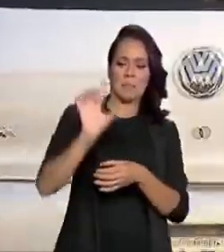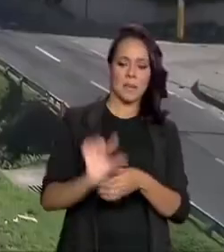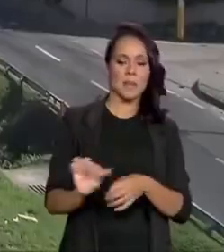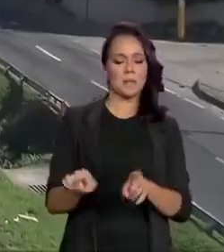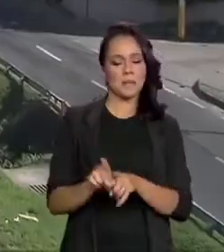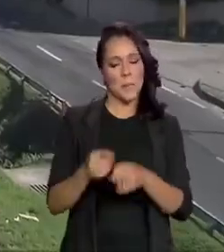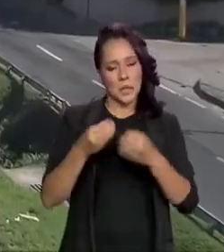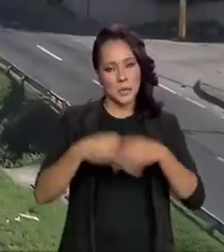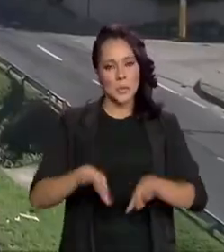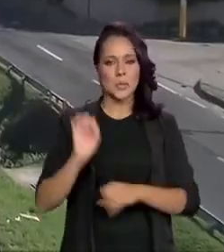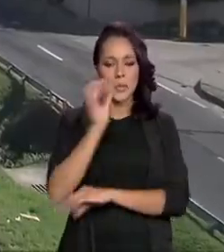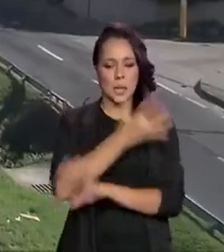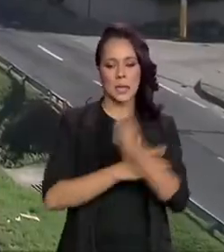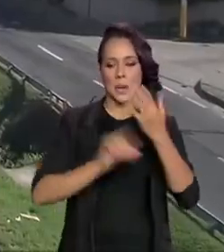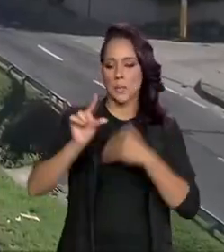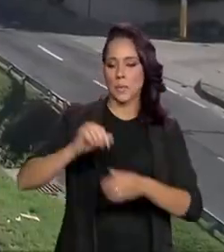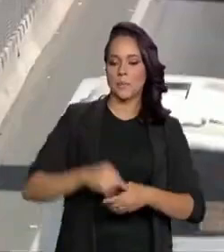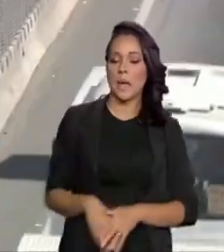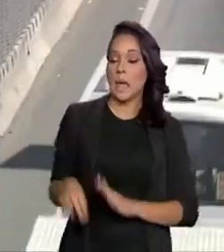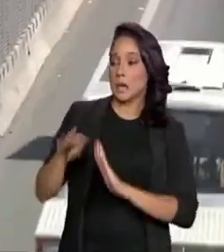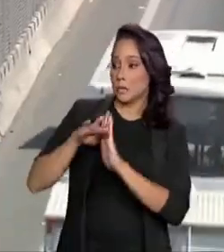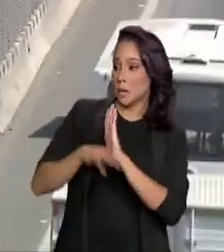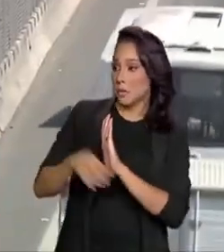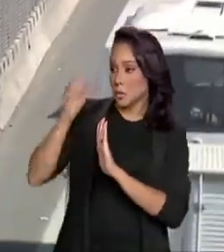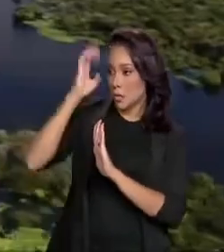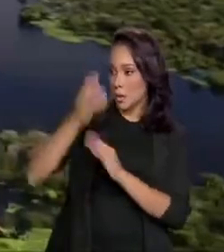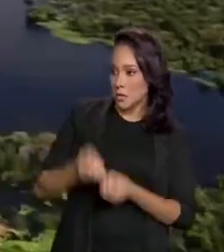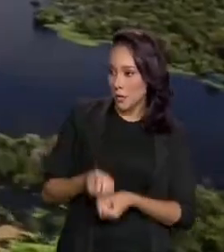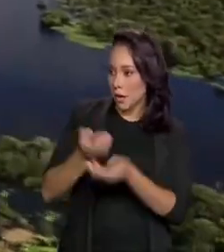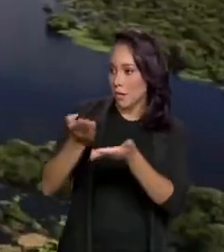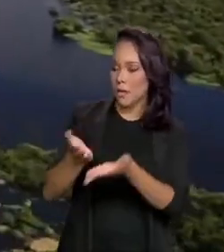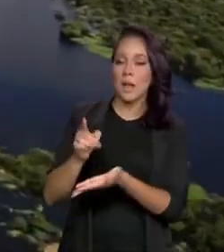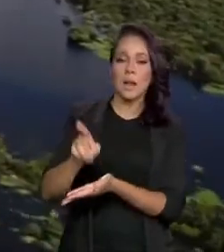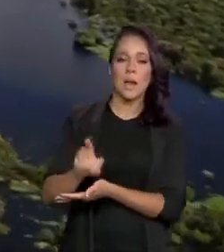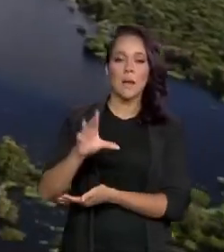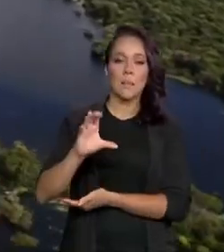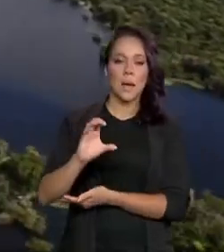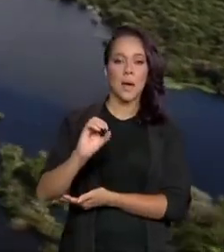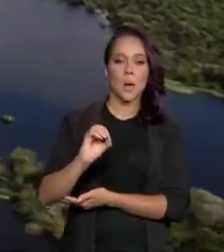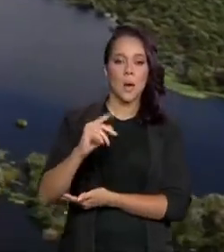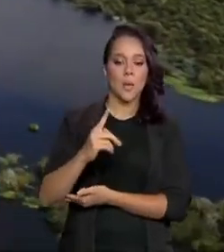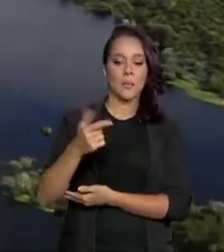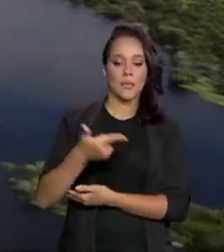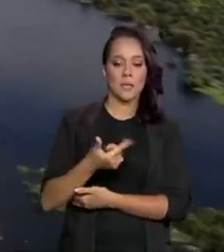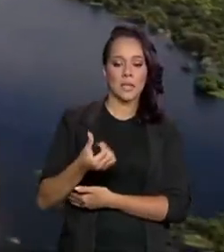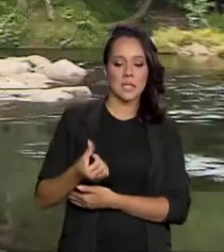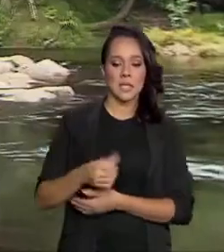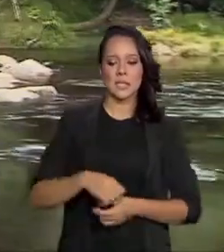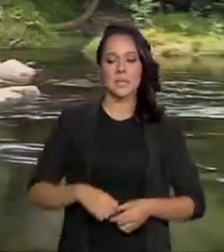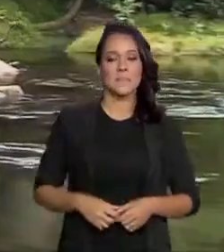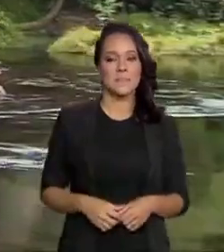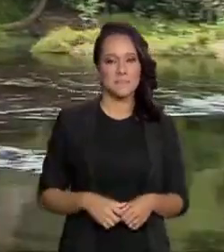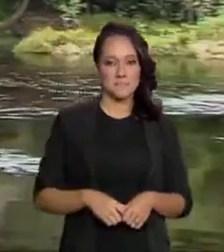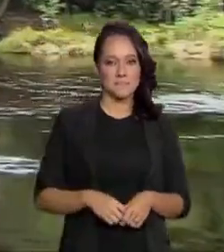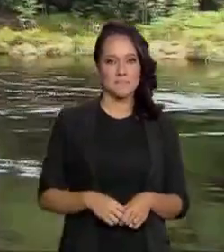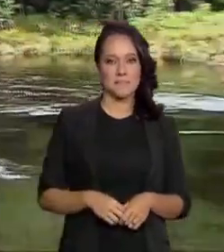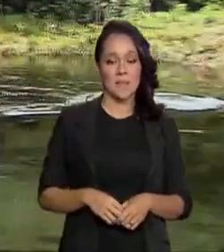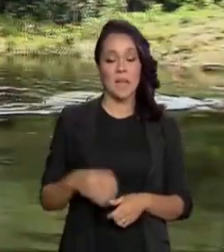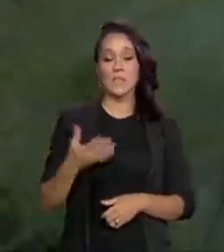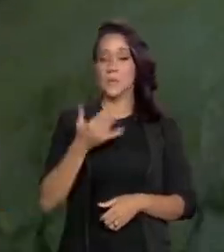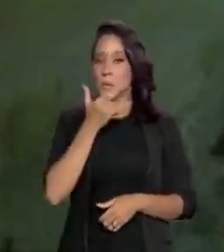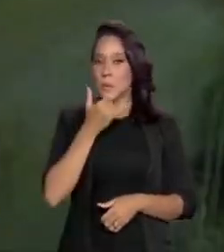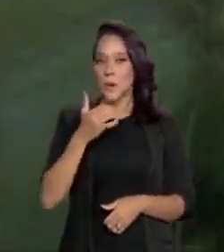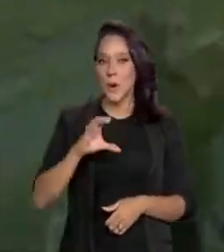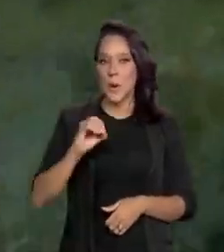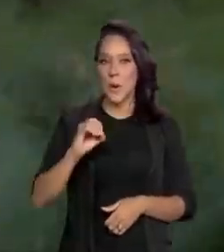menos impacto ambiental. Esse programa será um dos que o Brasil vai levar à Conferência das Nações sobre Mudanças Climáticas, a COP27, né?